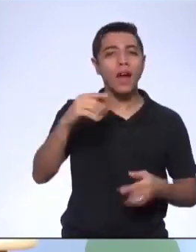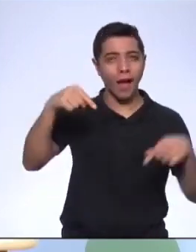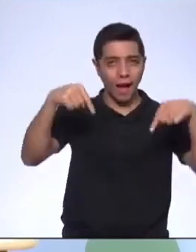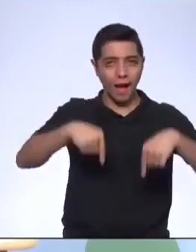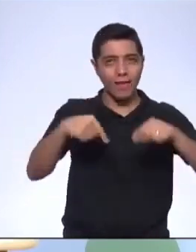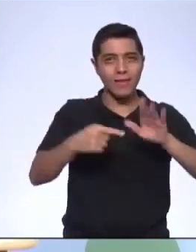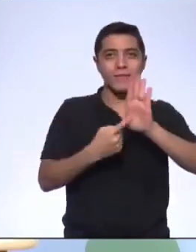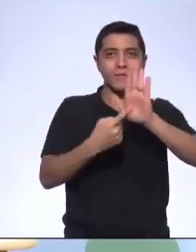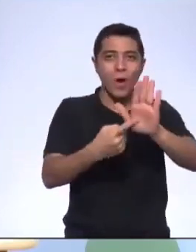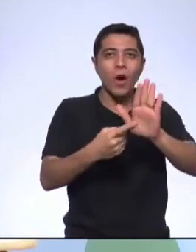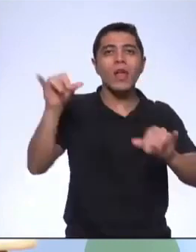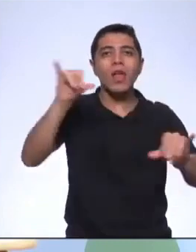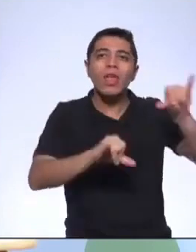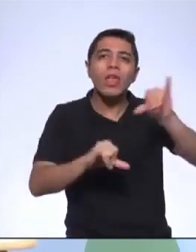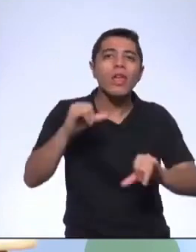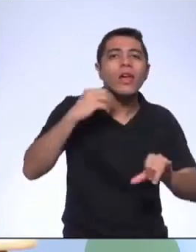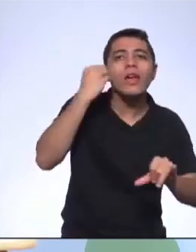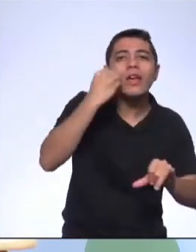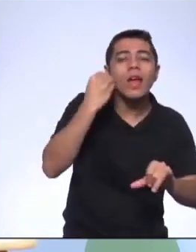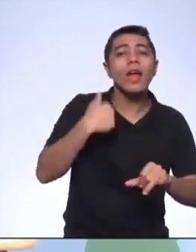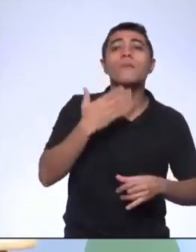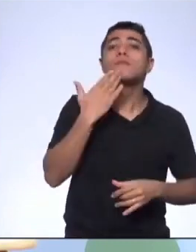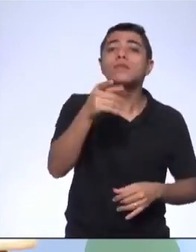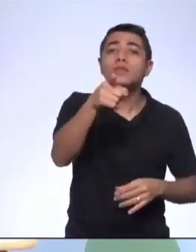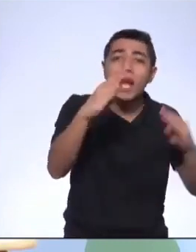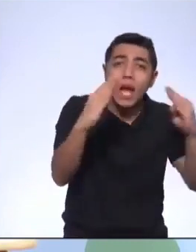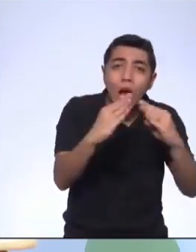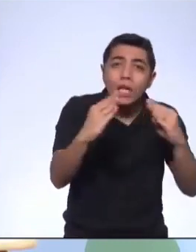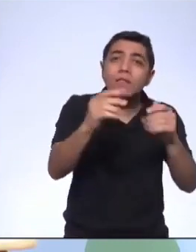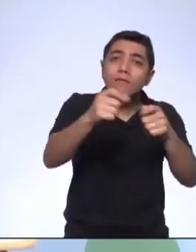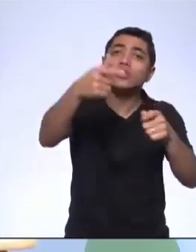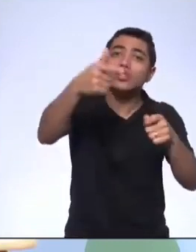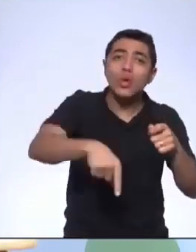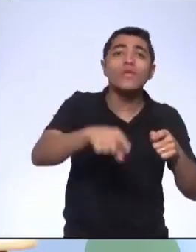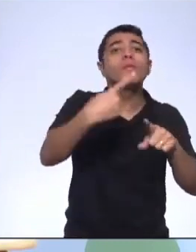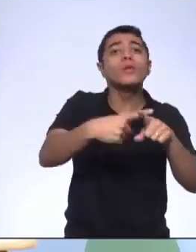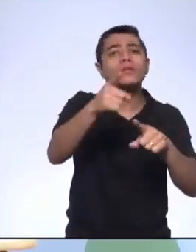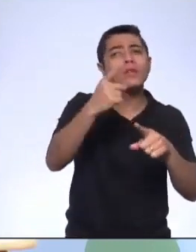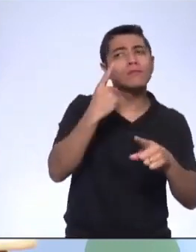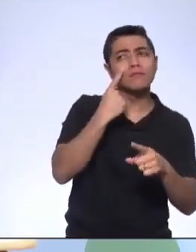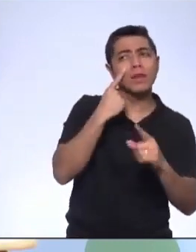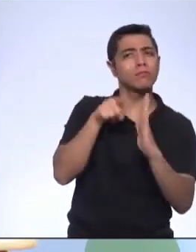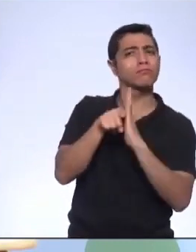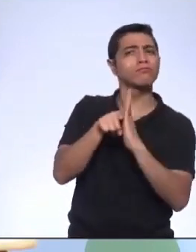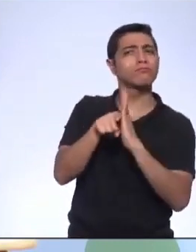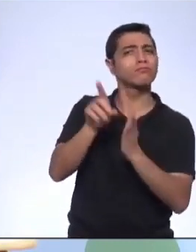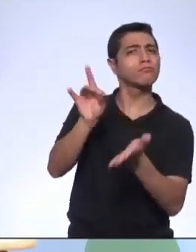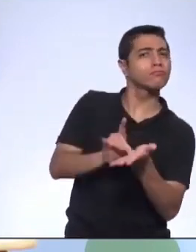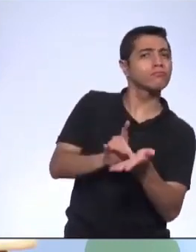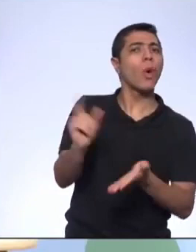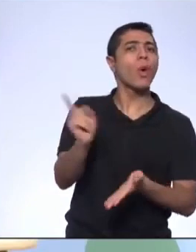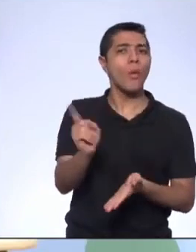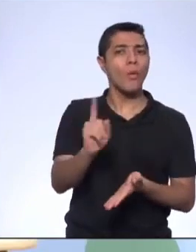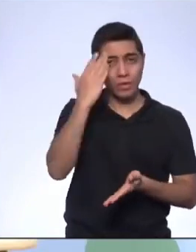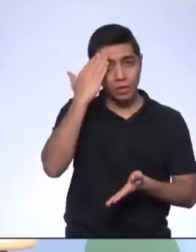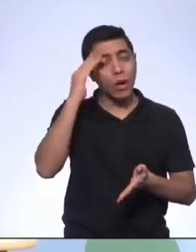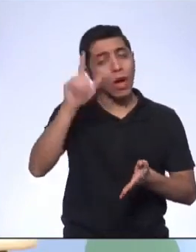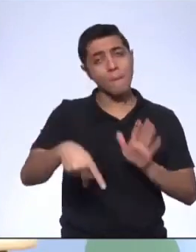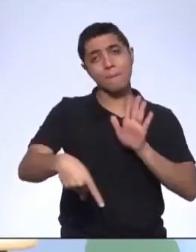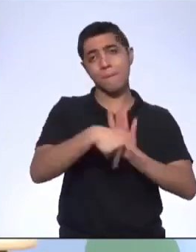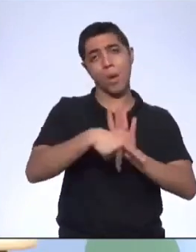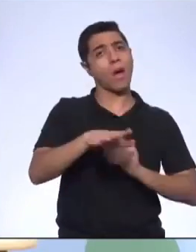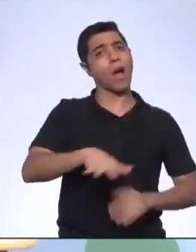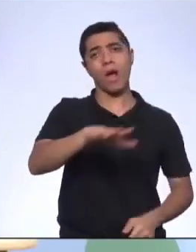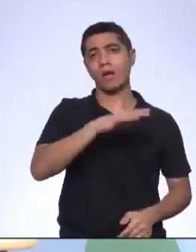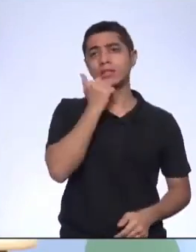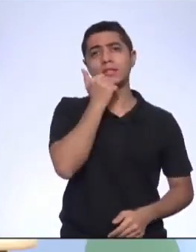feito aqui, para confirmar se era isso mesmo ou não. Isso é uma atitude científica. Exatamente. Tá? O cientista, ele pega um trabalho que outro cientista fez,